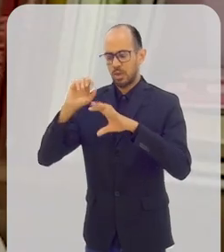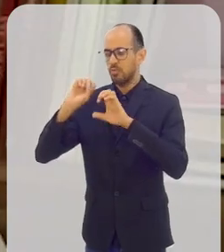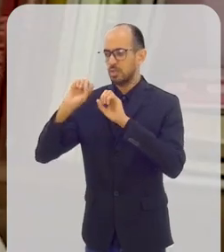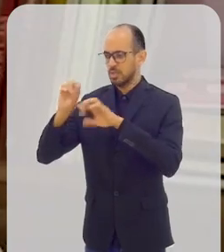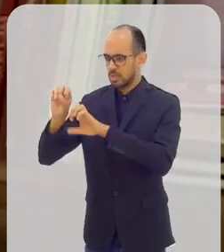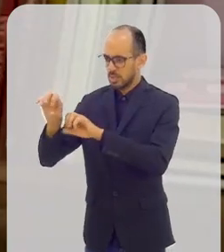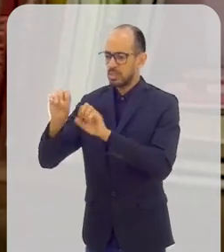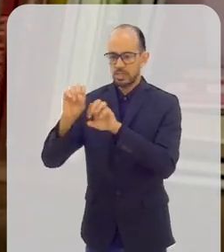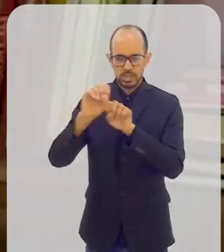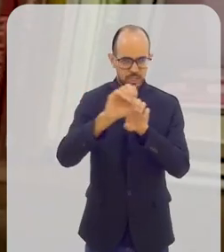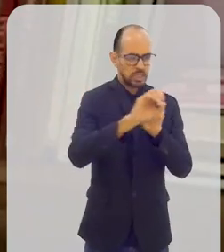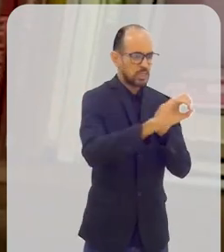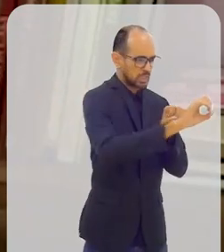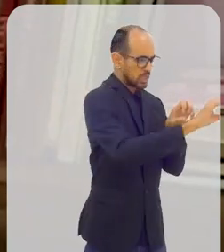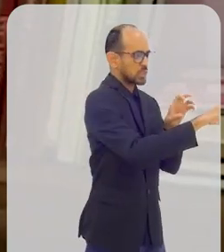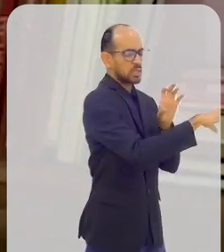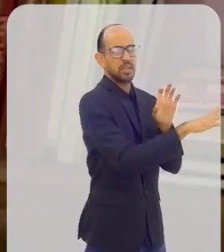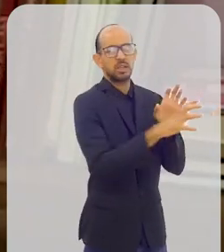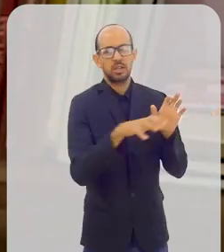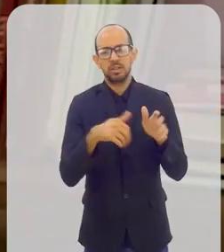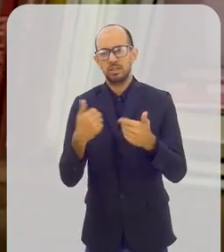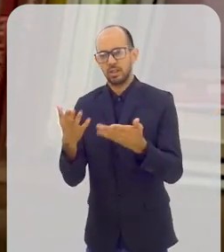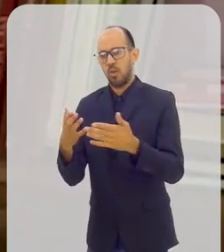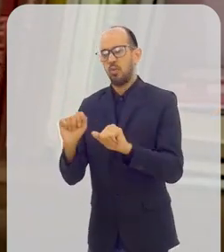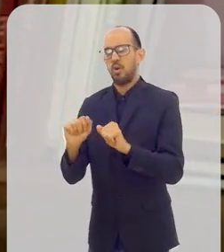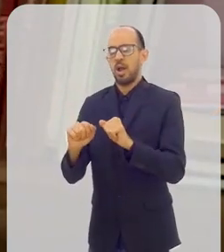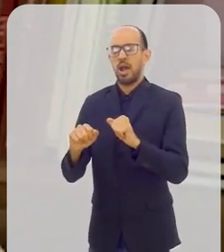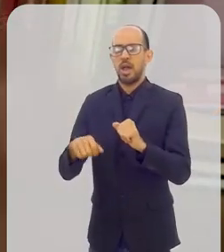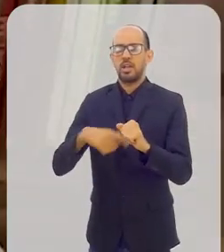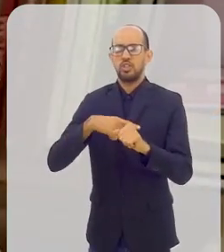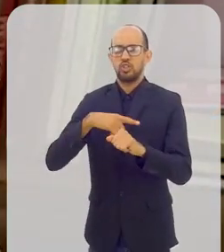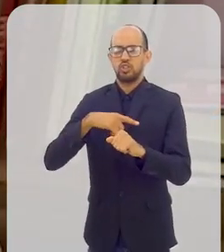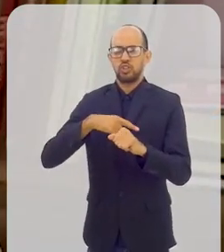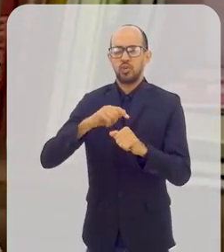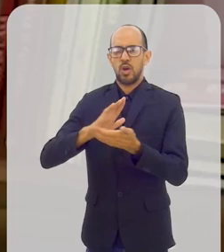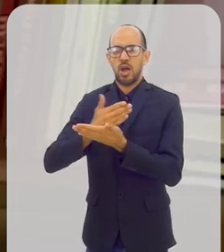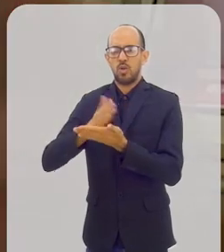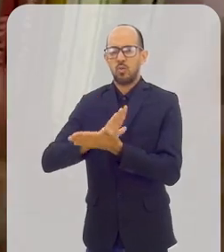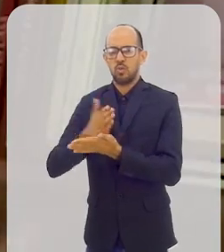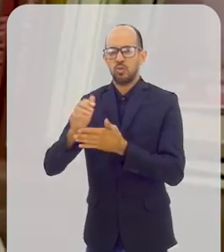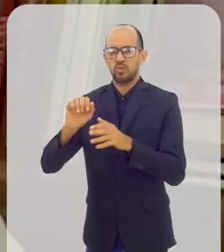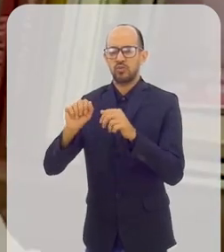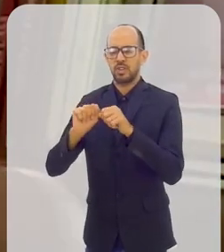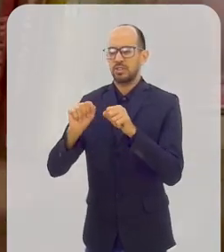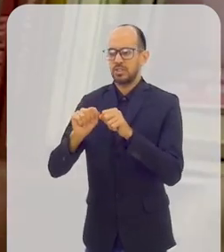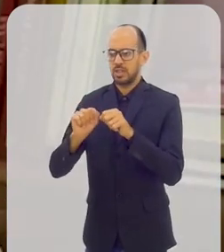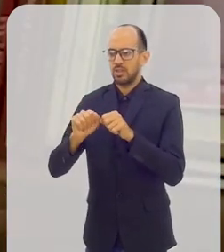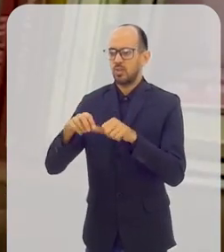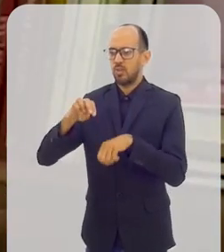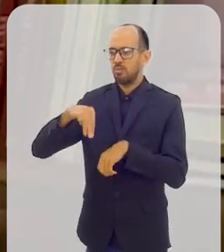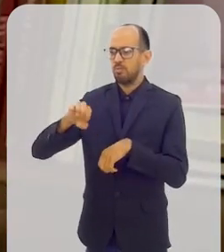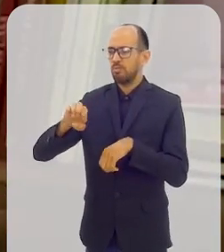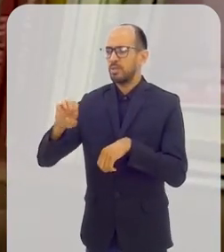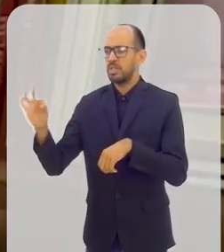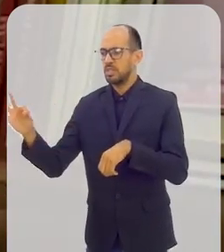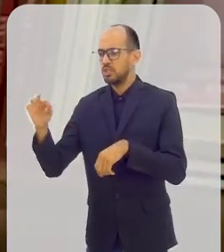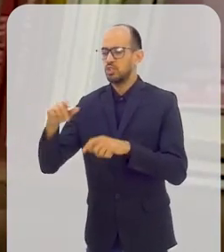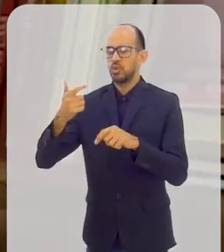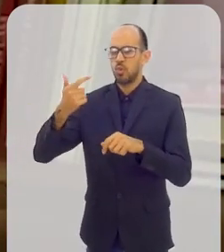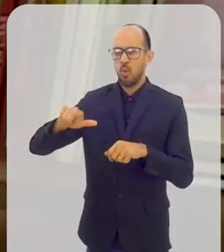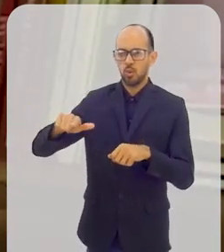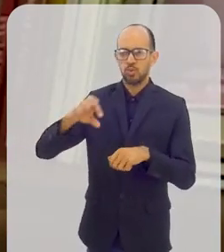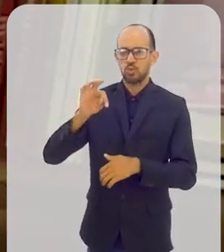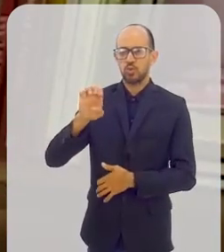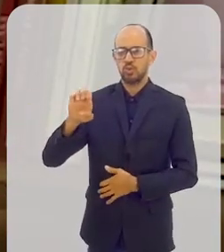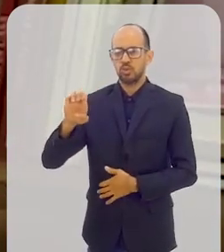como fazer. E teve gente fazendo com um Meet, o outro com um Team, e não sei o quê.